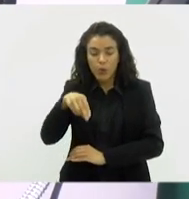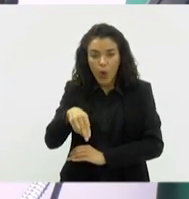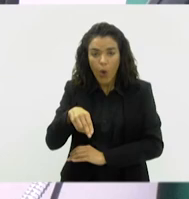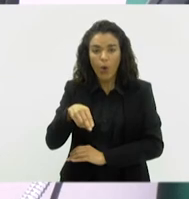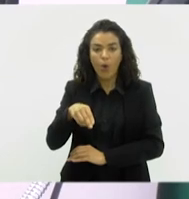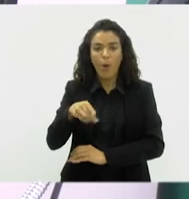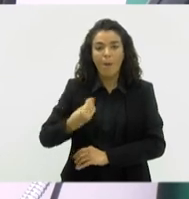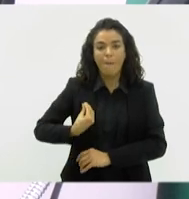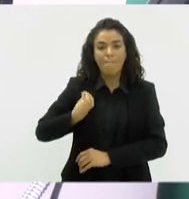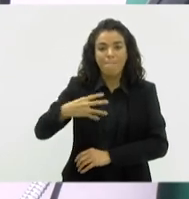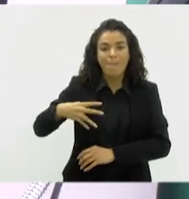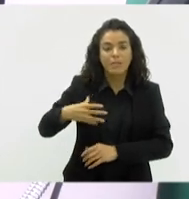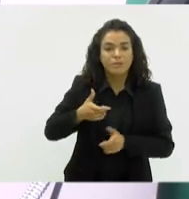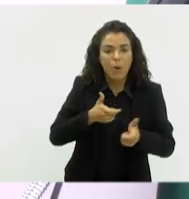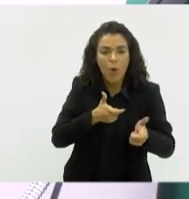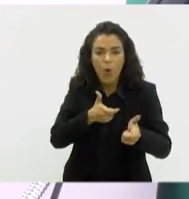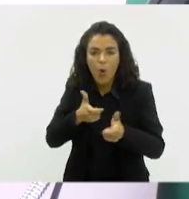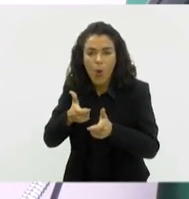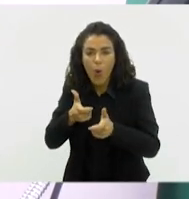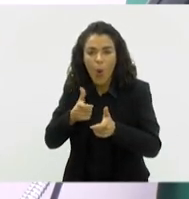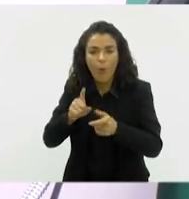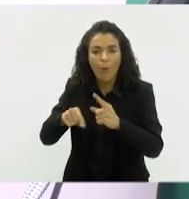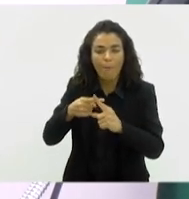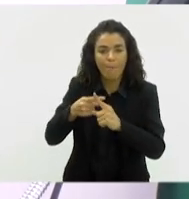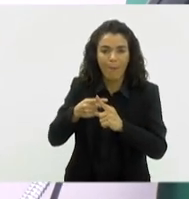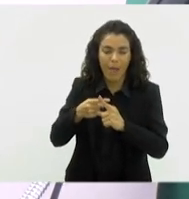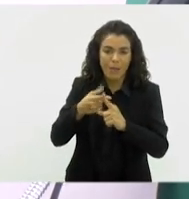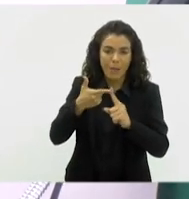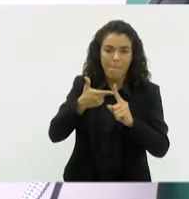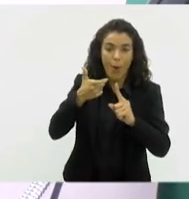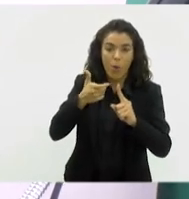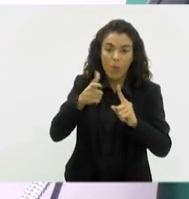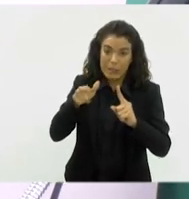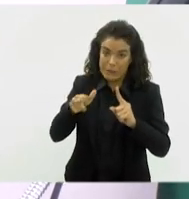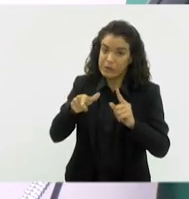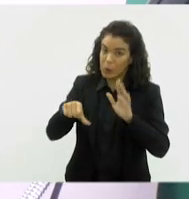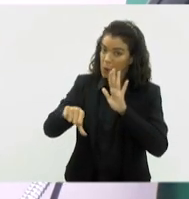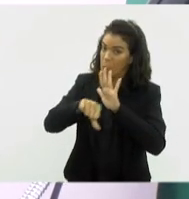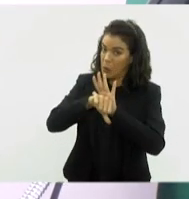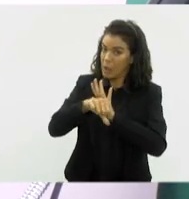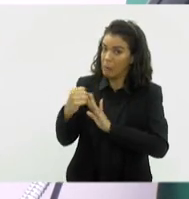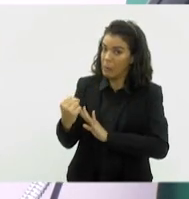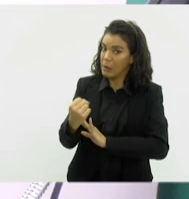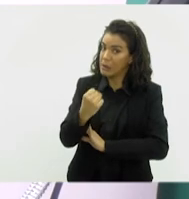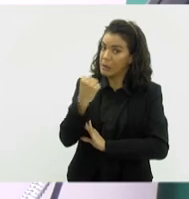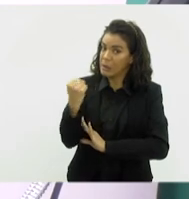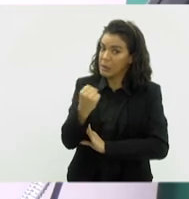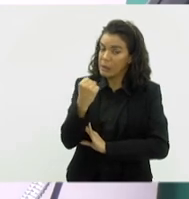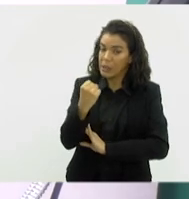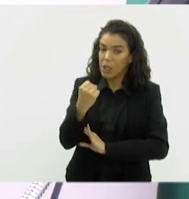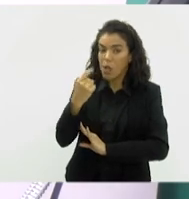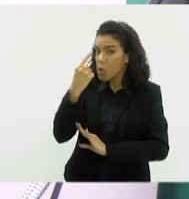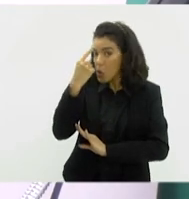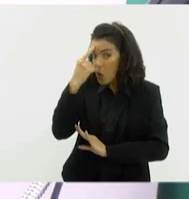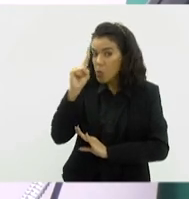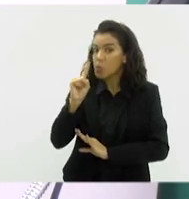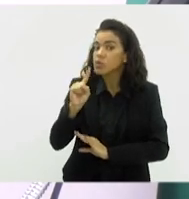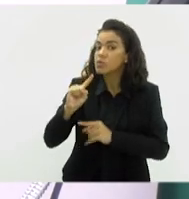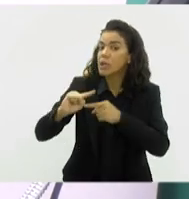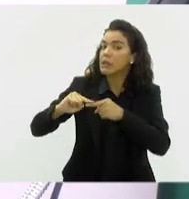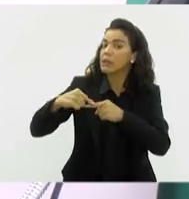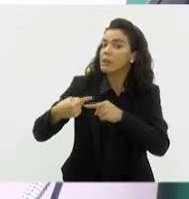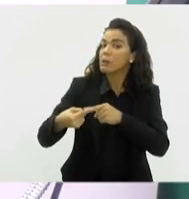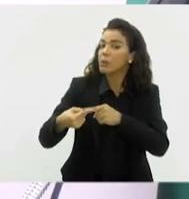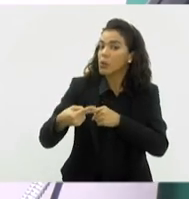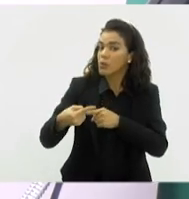seguido de morte. E para mim, isso é um crime muito bárbaro. E eu não sei o que você fez depois disso aí. Eu